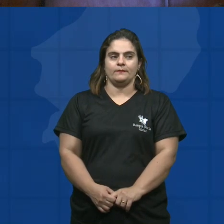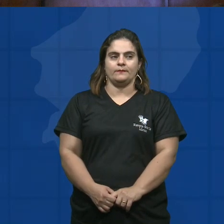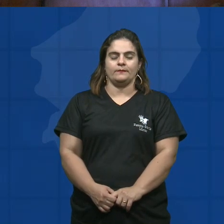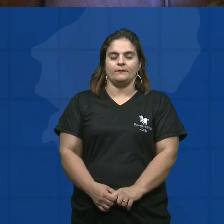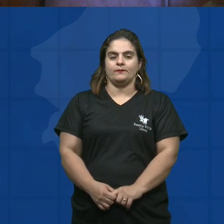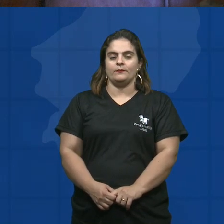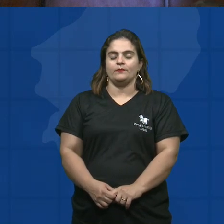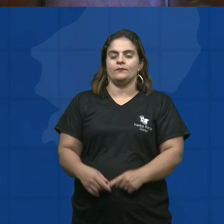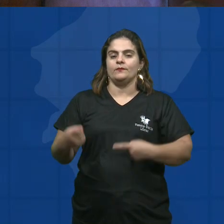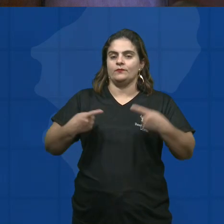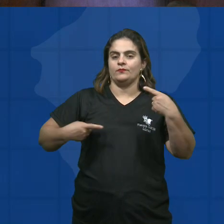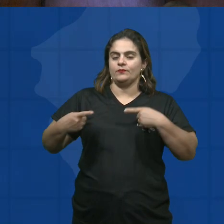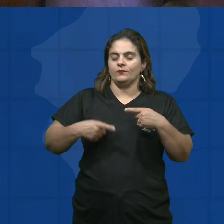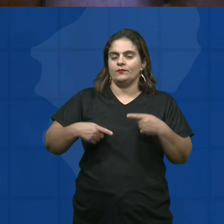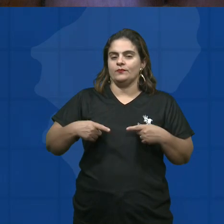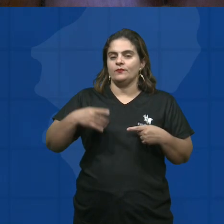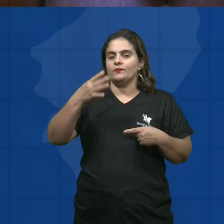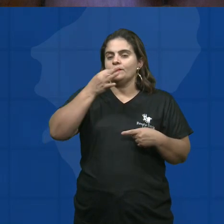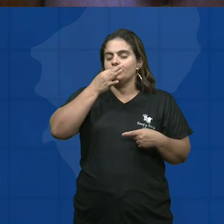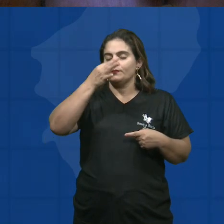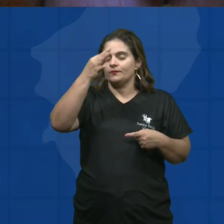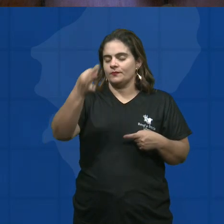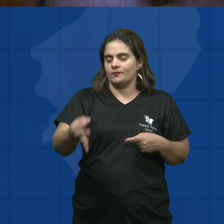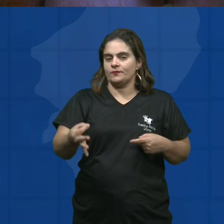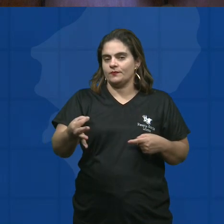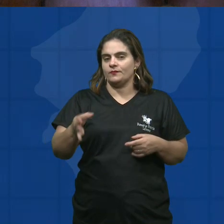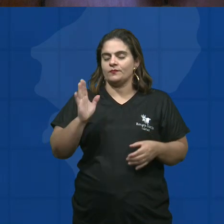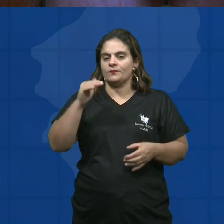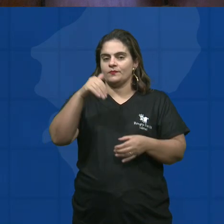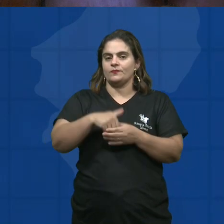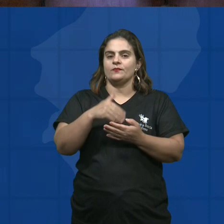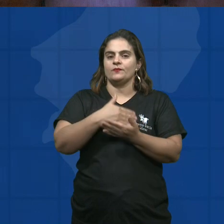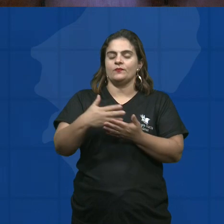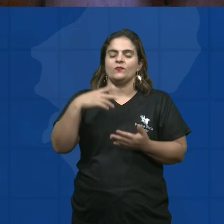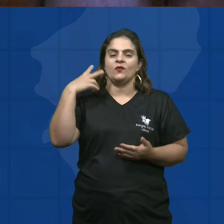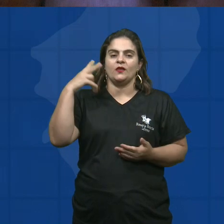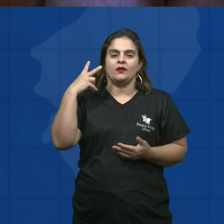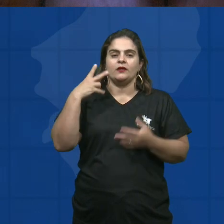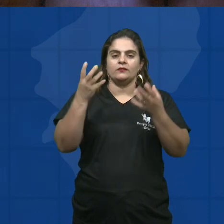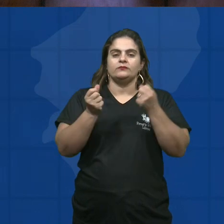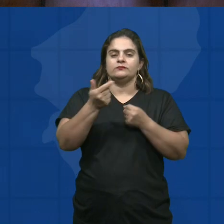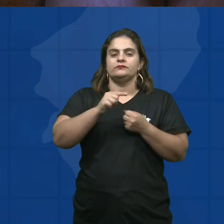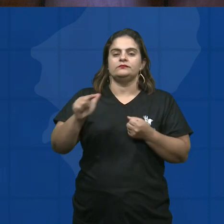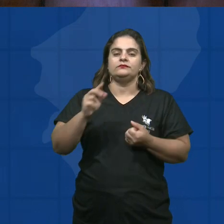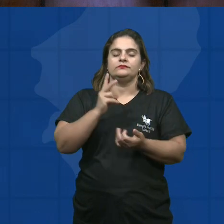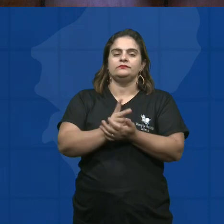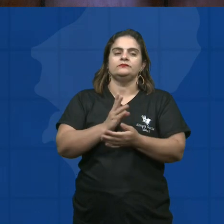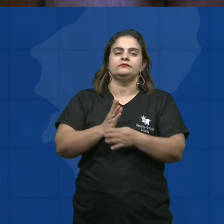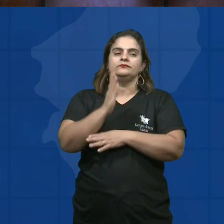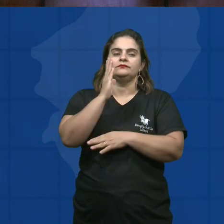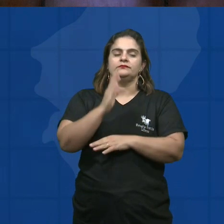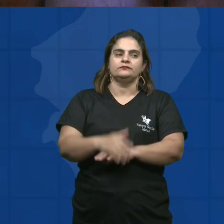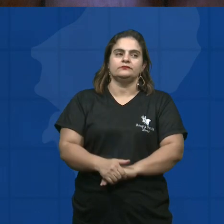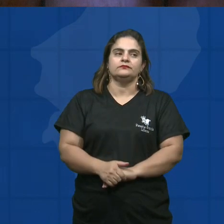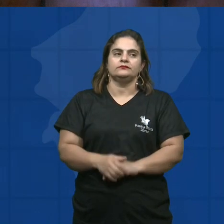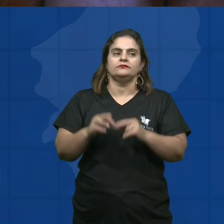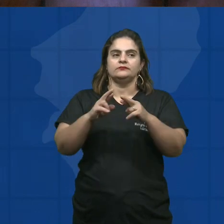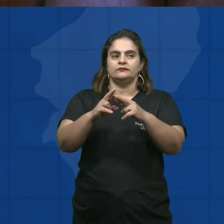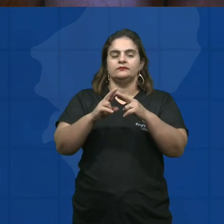Em discussão, o requerimento, não havendo vereadores inscritos, está em votação, os vereadores que estão favoráveis, permaneçam como se encontram, aprovado.